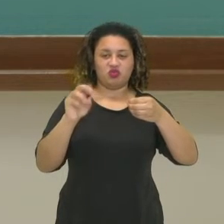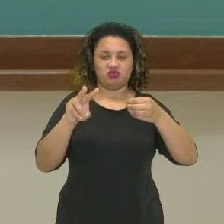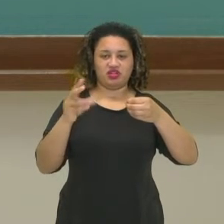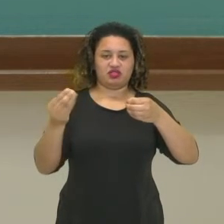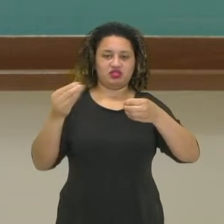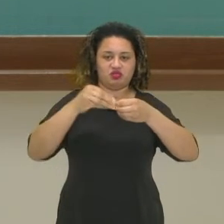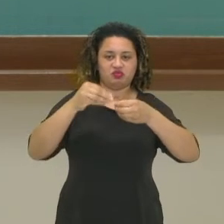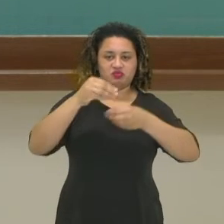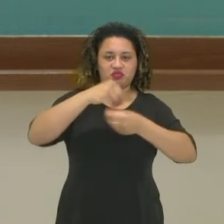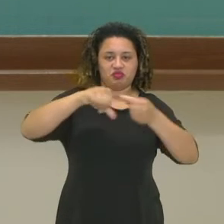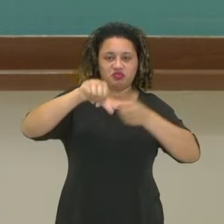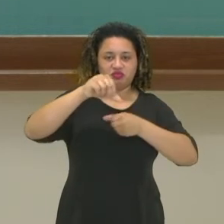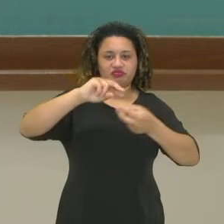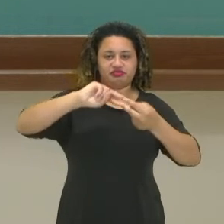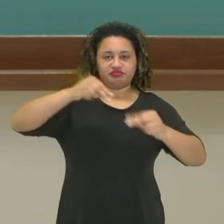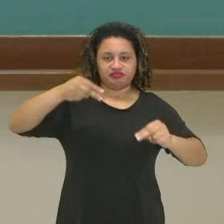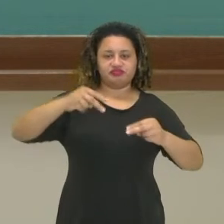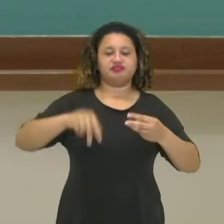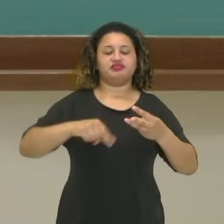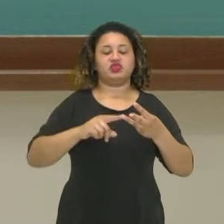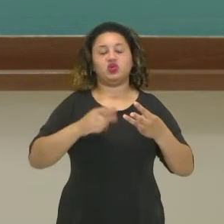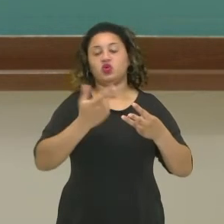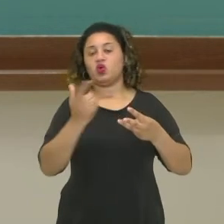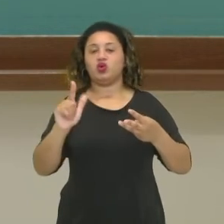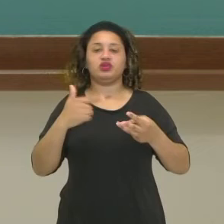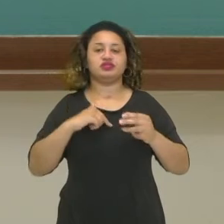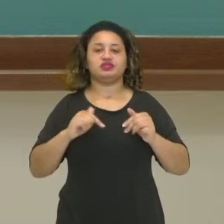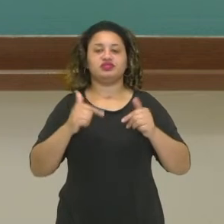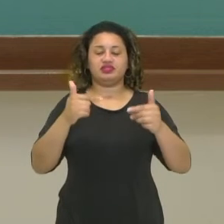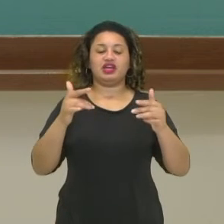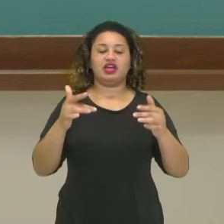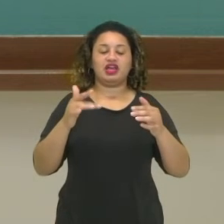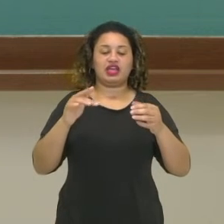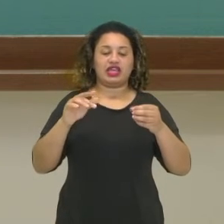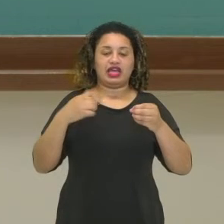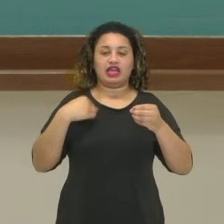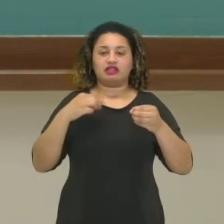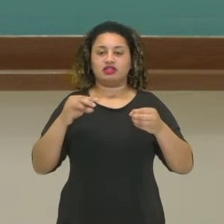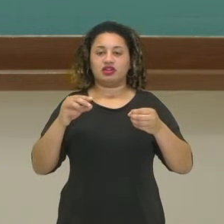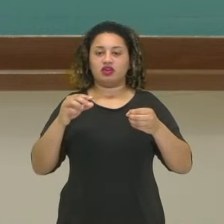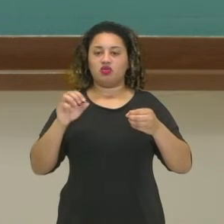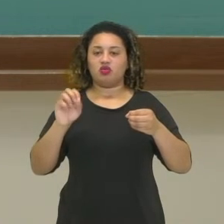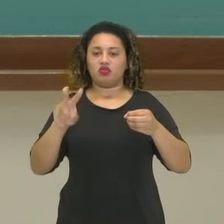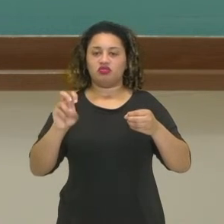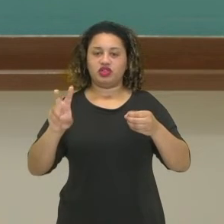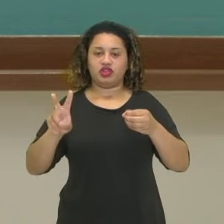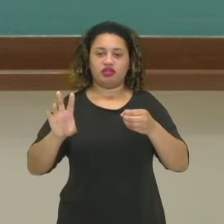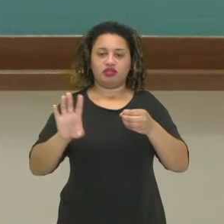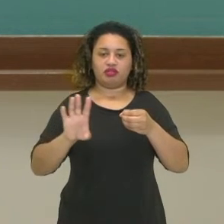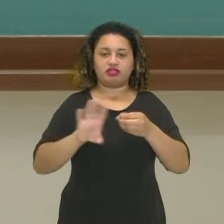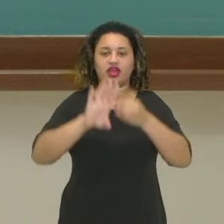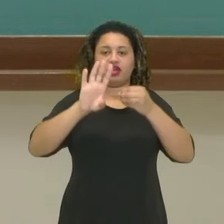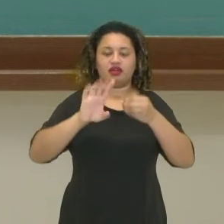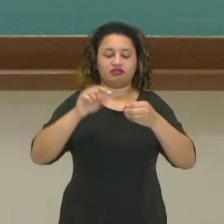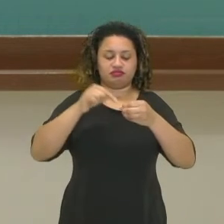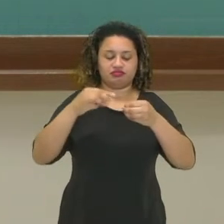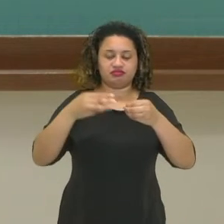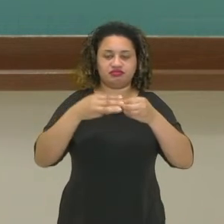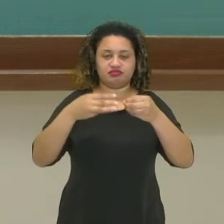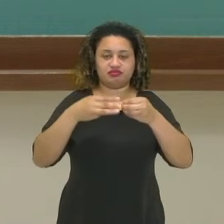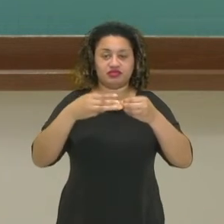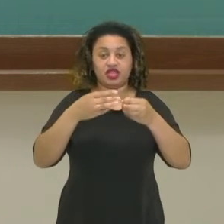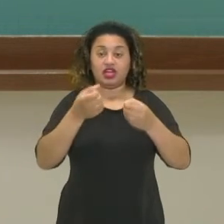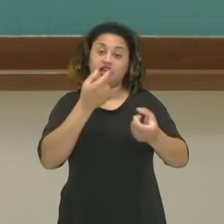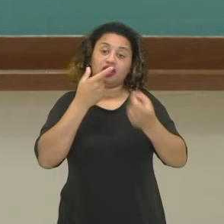DNA, outros vão agir não deixando que ele se encoste na outra célula para contaminar. Então, você vai tomando remédio de acordo